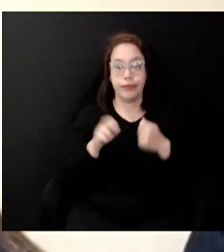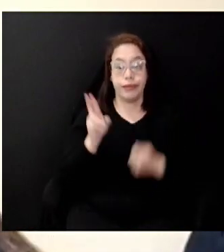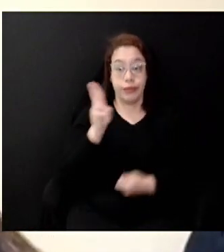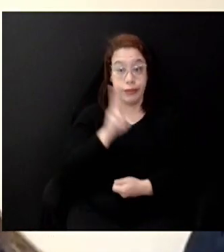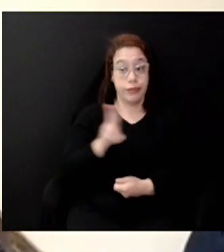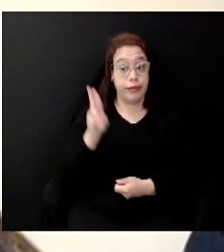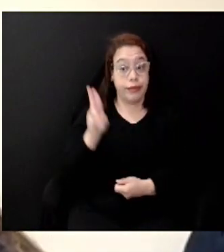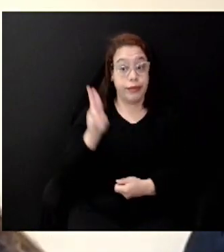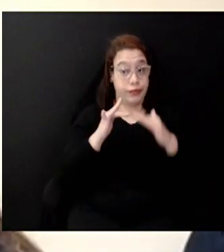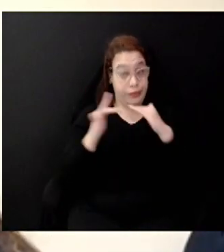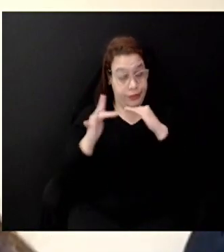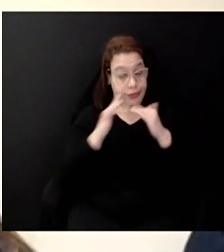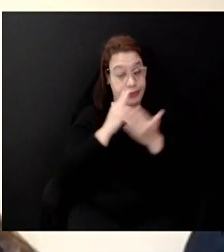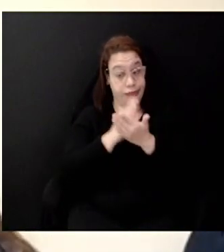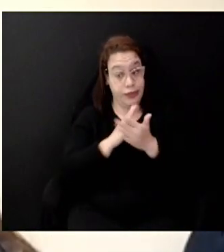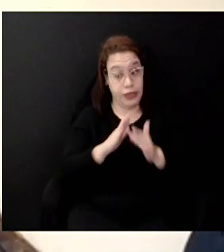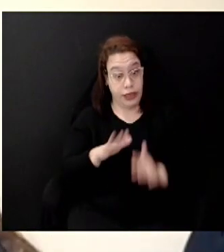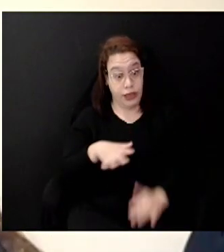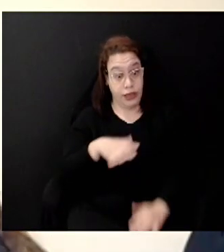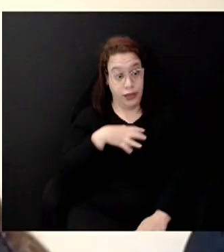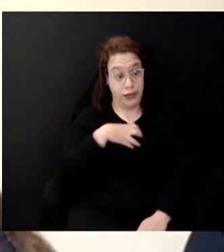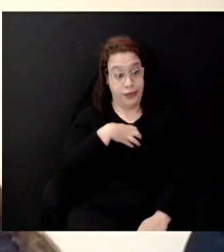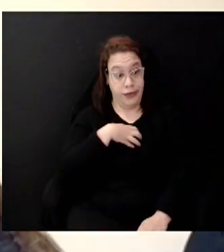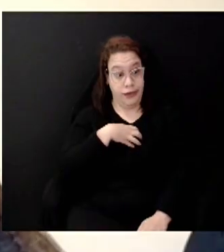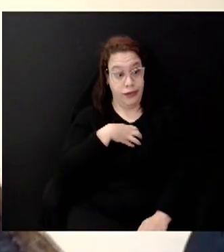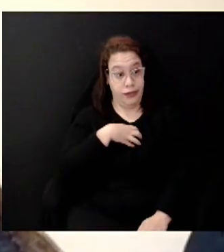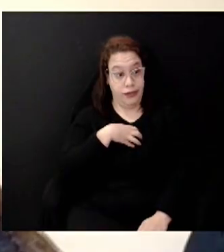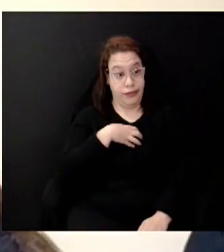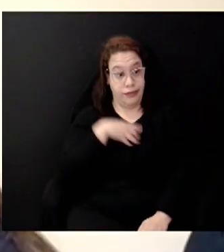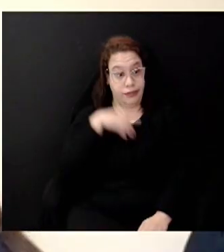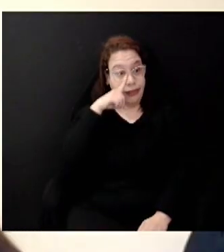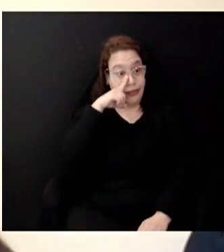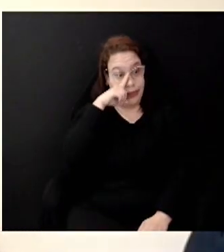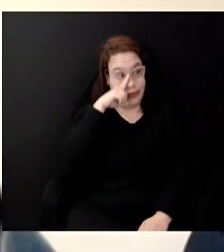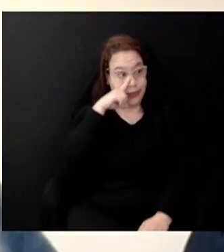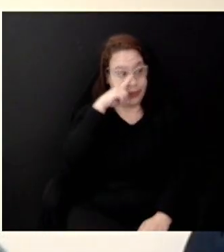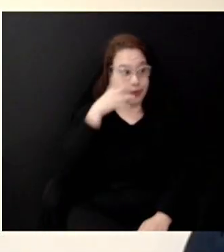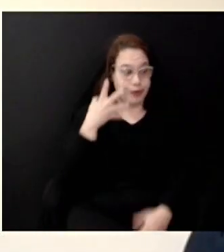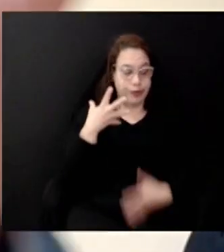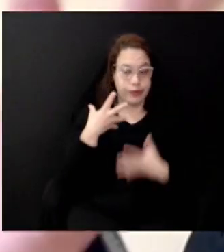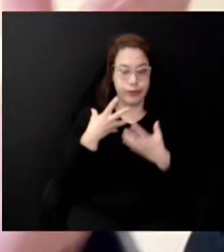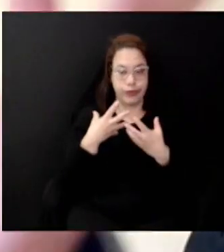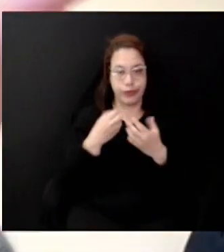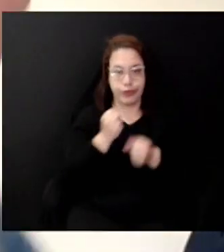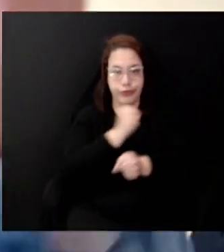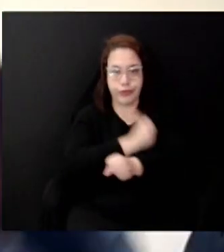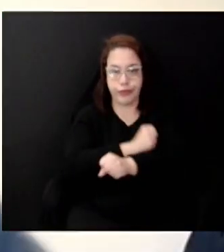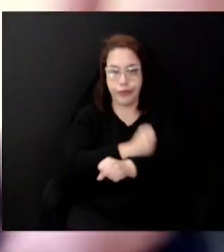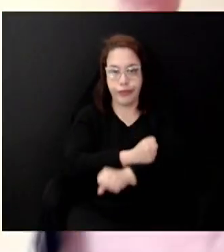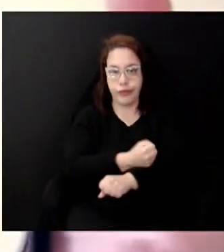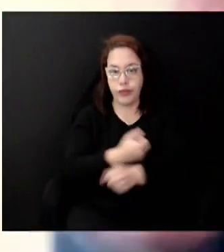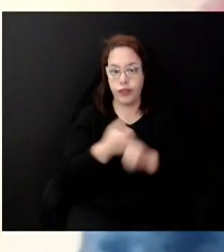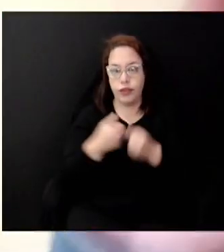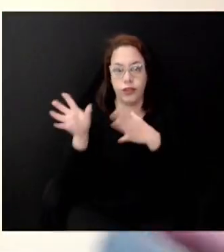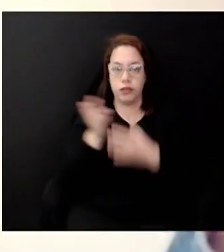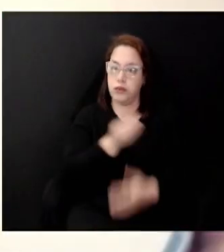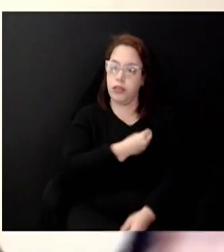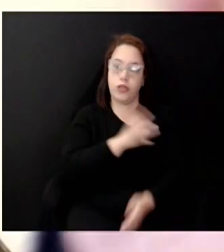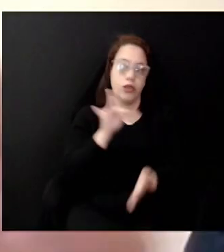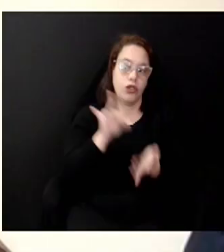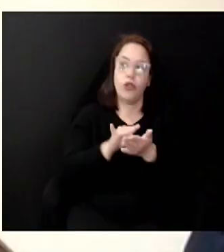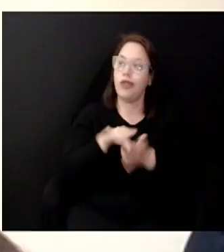para acabar não caindo nesse funil, né? E acabar deixando a vida real como